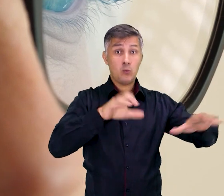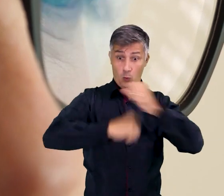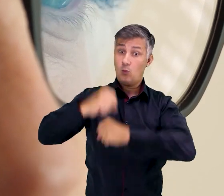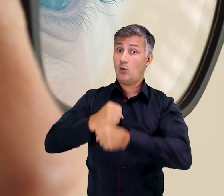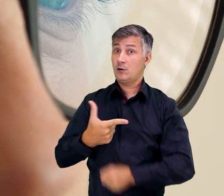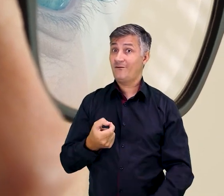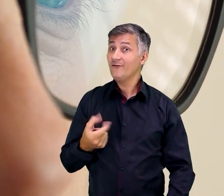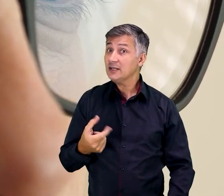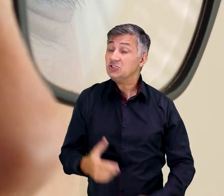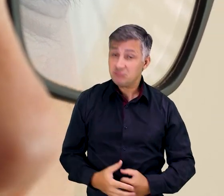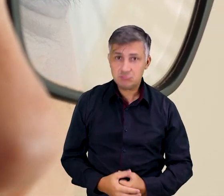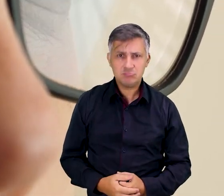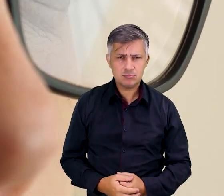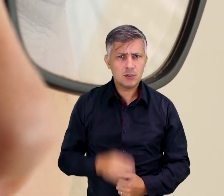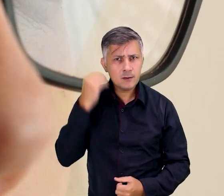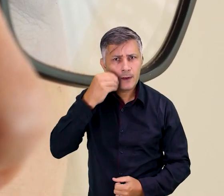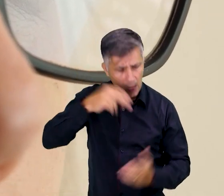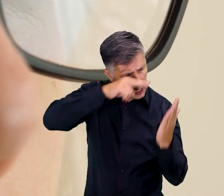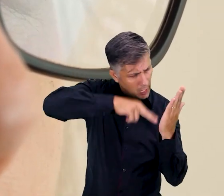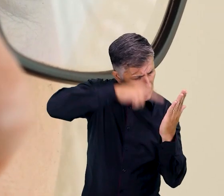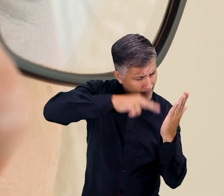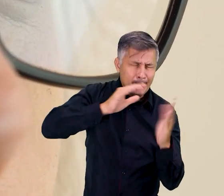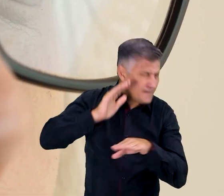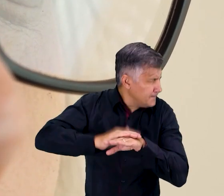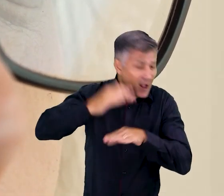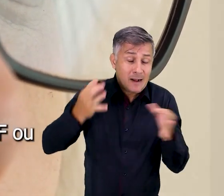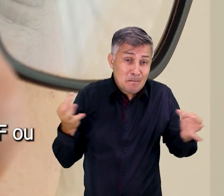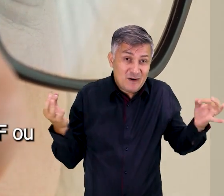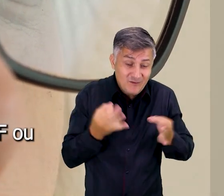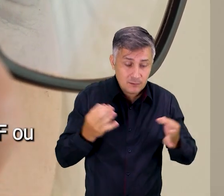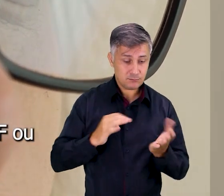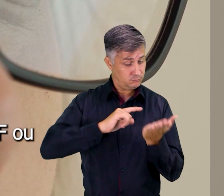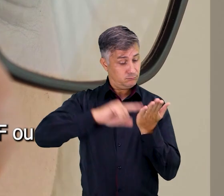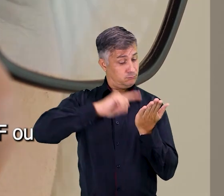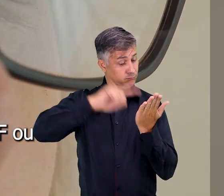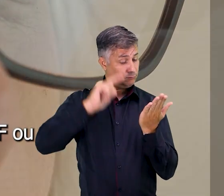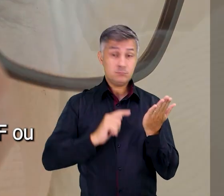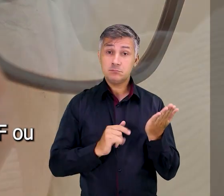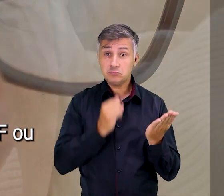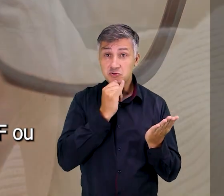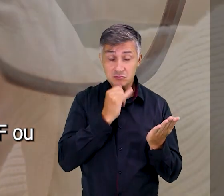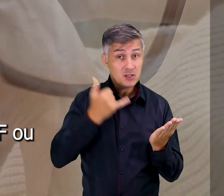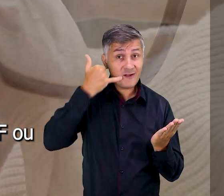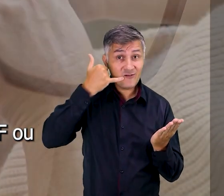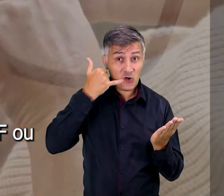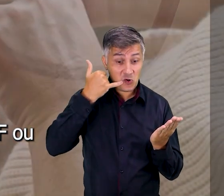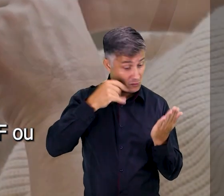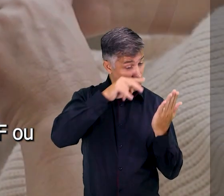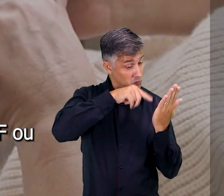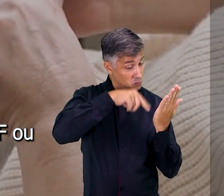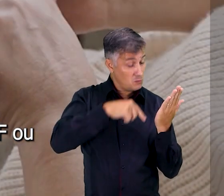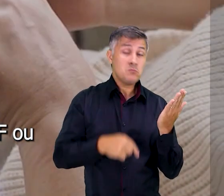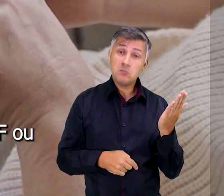Isso só em 2020. Para uma experiência de leitura mais digital, basta um dispositivo móvel genérico como um smartphone